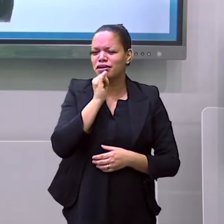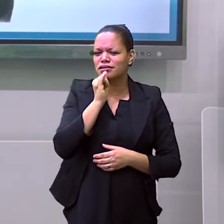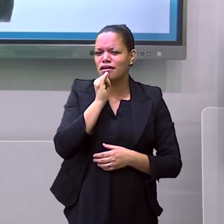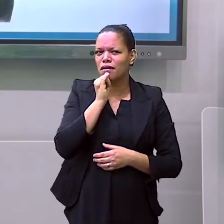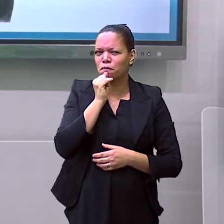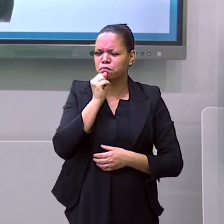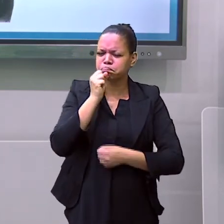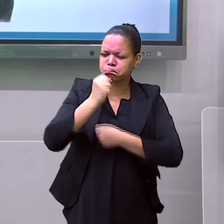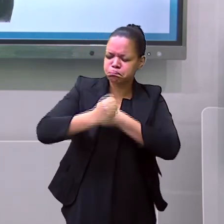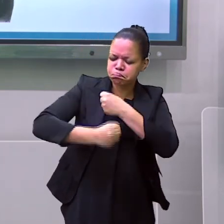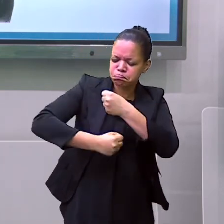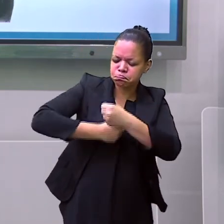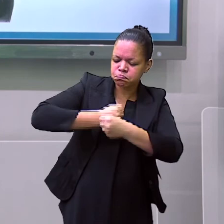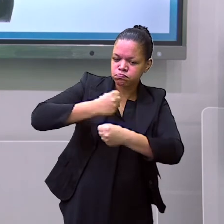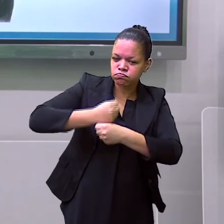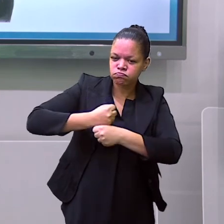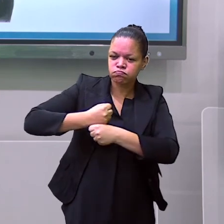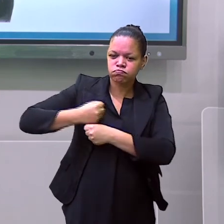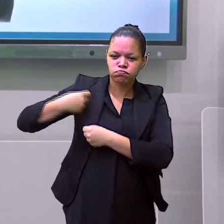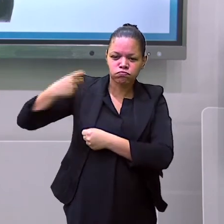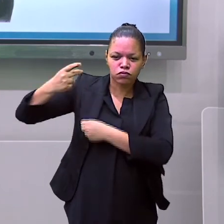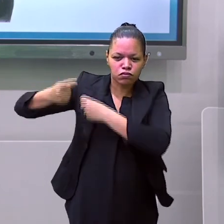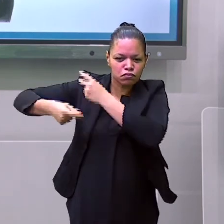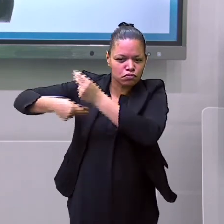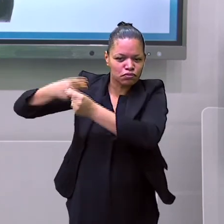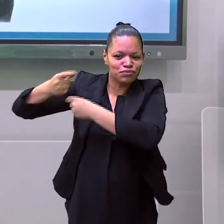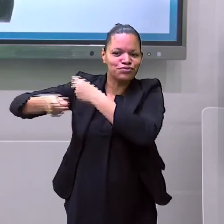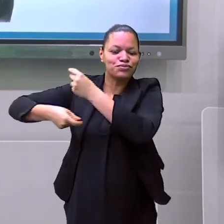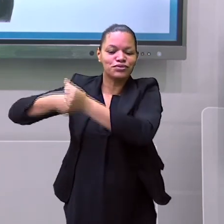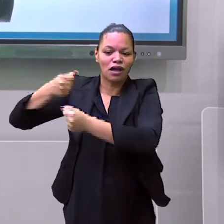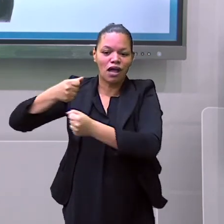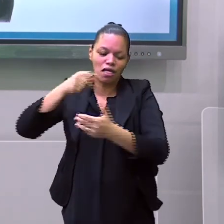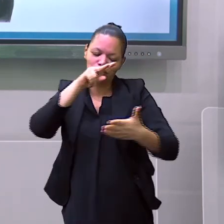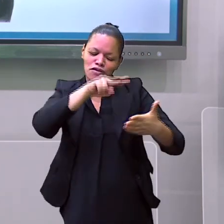e reviver tudo aquilo que você está passando hoje.